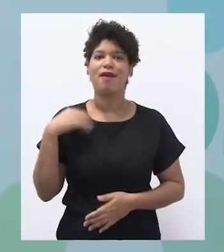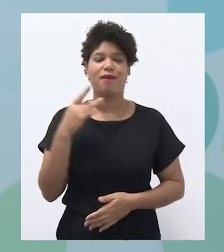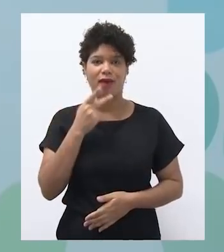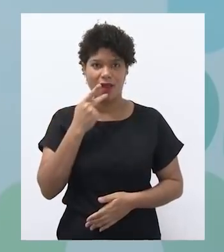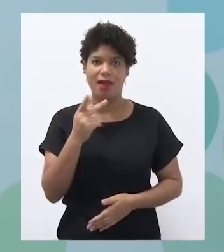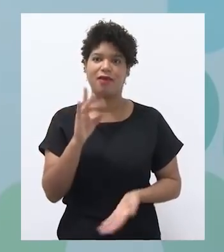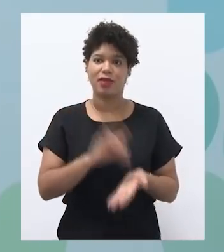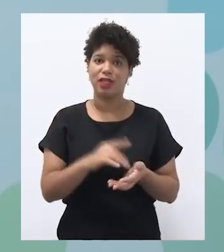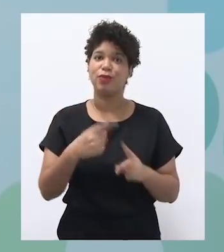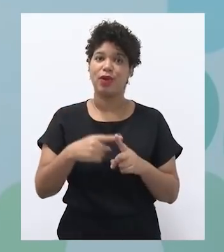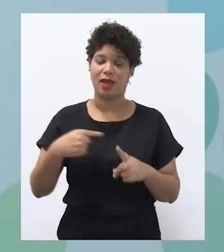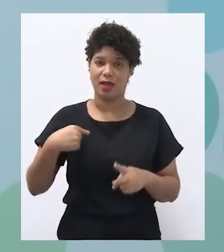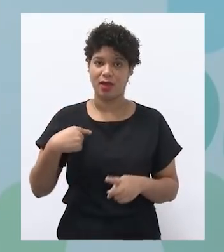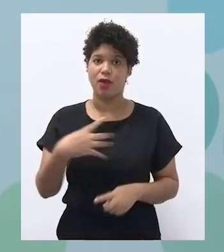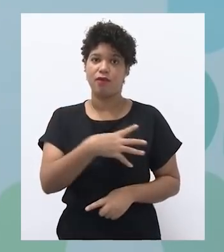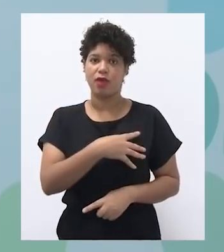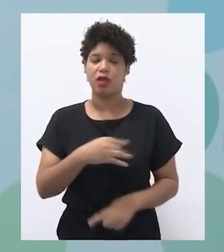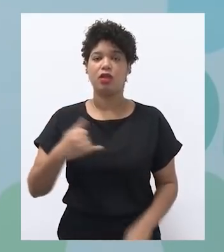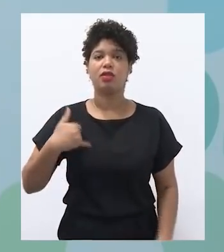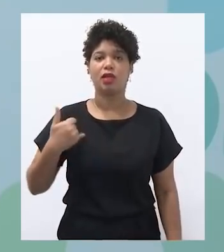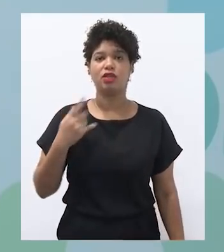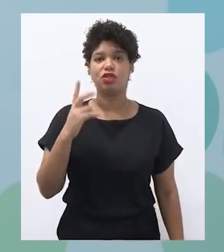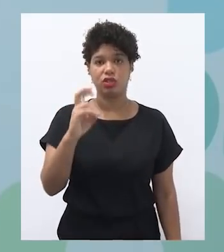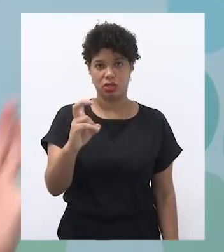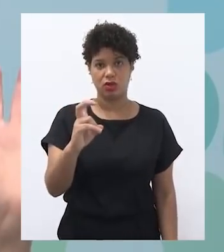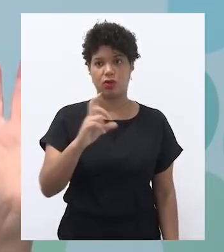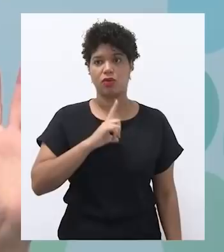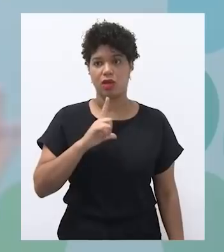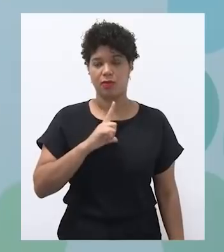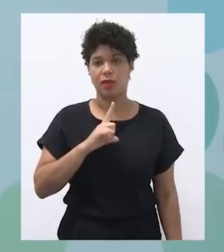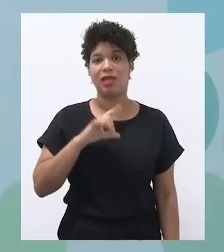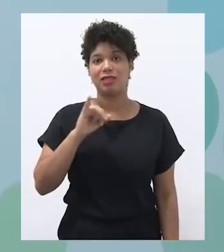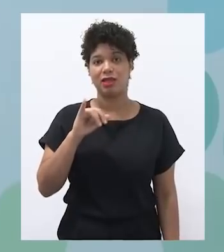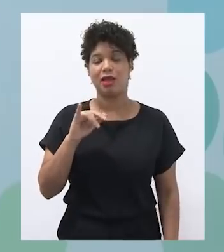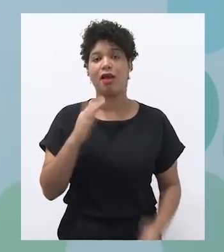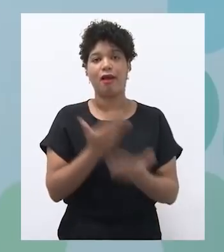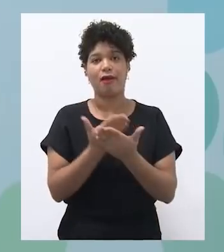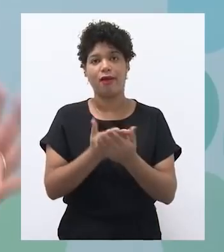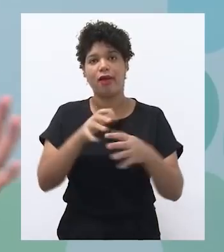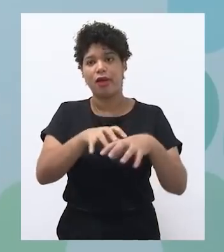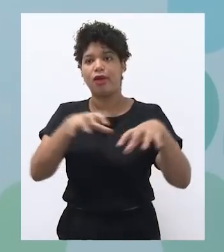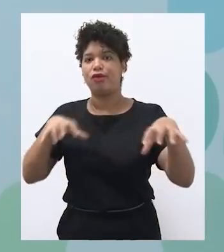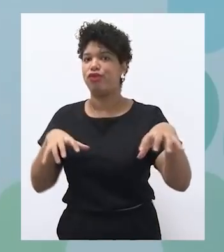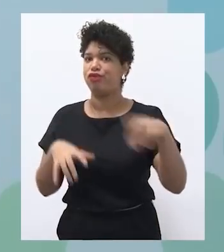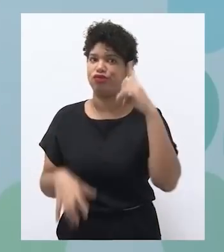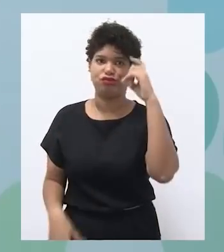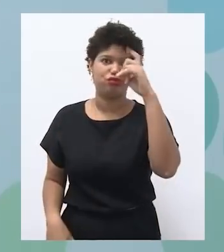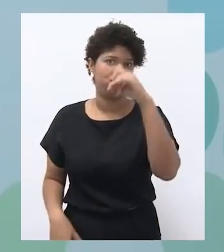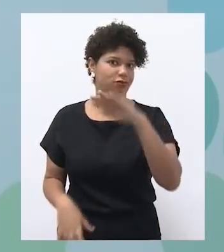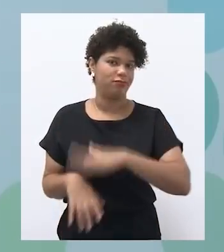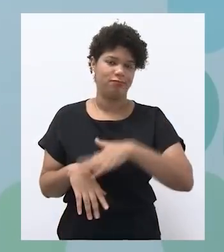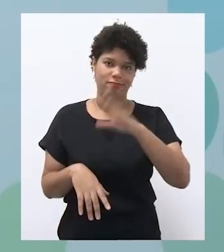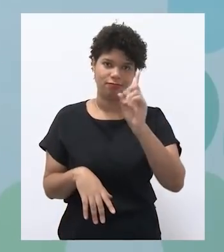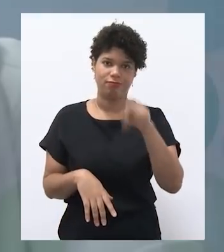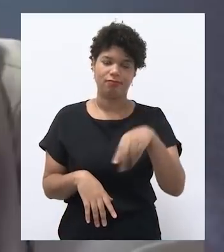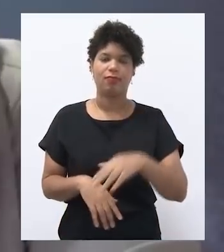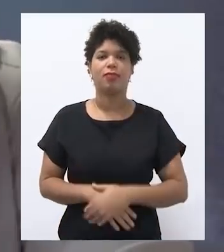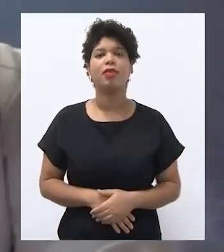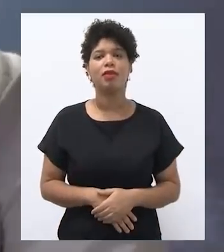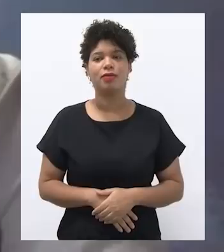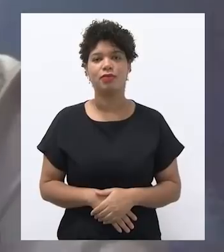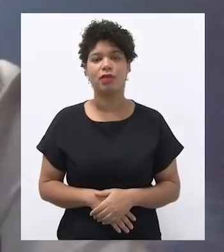exatidão, porque eu tenho um filho de 5 anos. As aulas dele são, quando é aula remota, é um horror. Esse é um